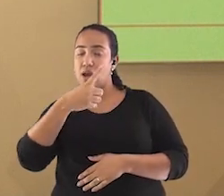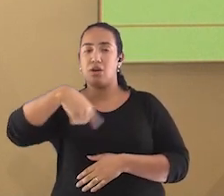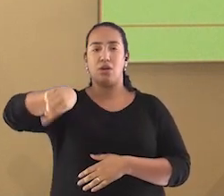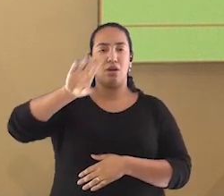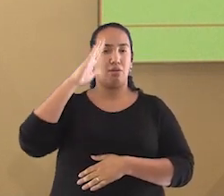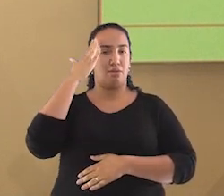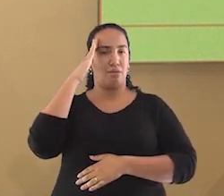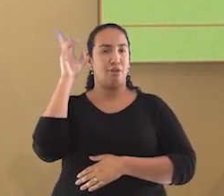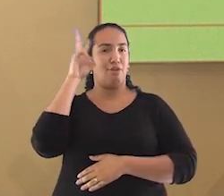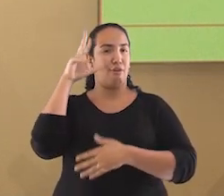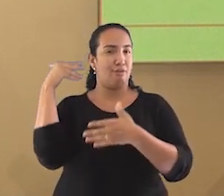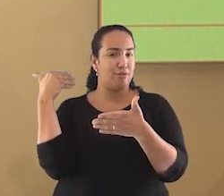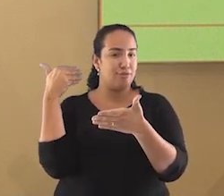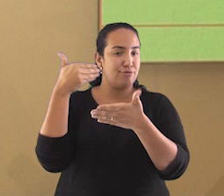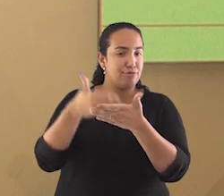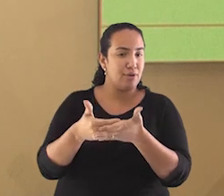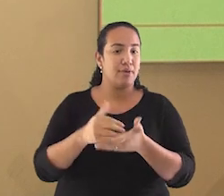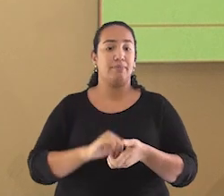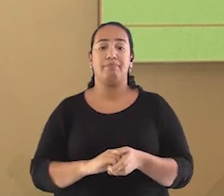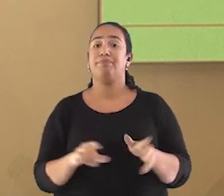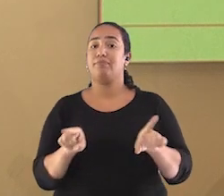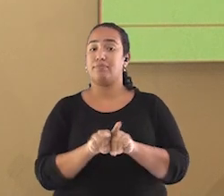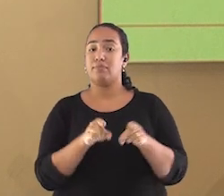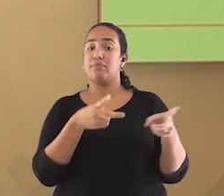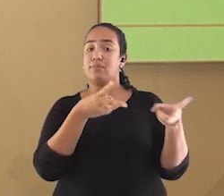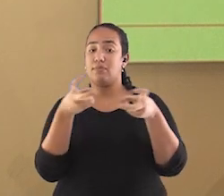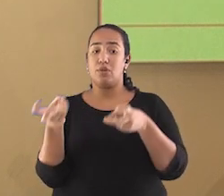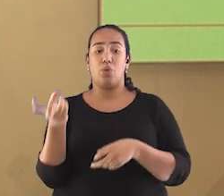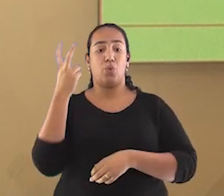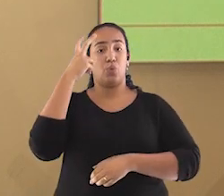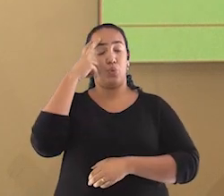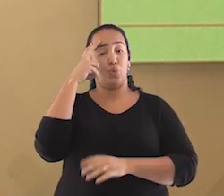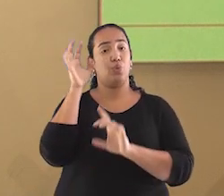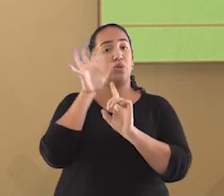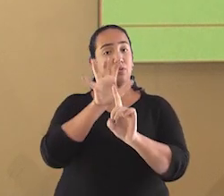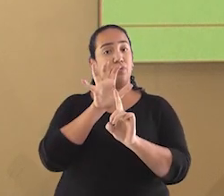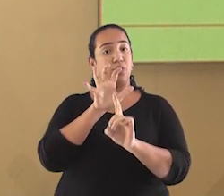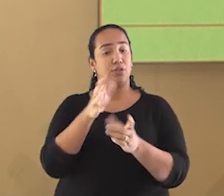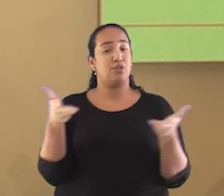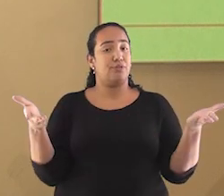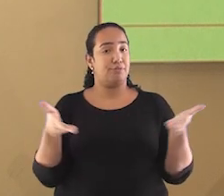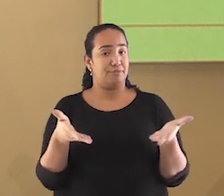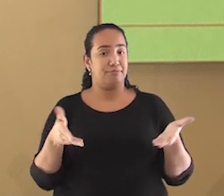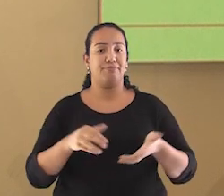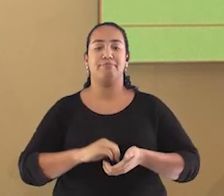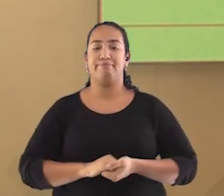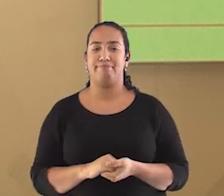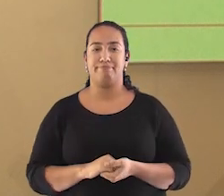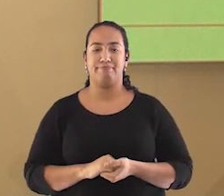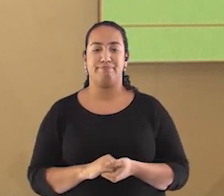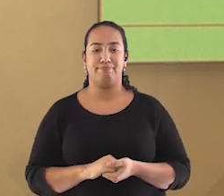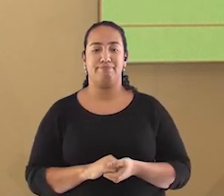a história da Grécia ao longo do tempo e vimos a influência da cultura grega em